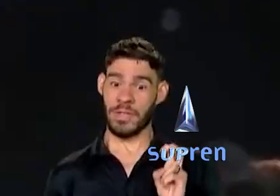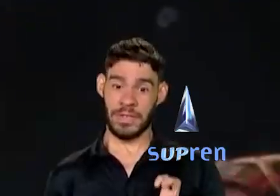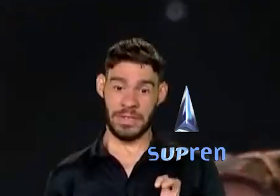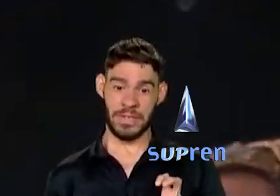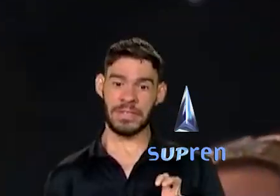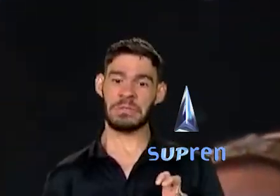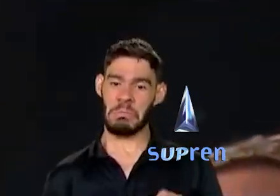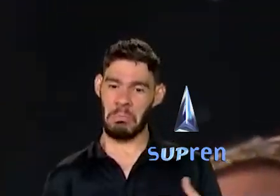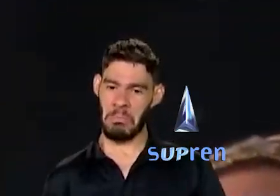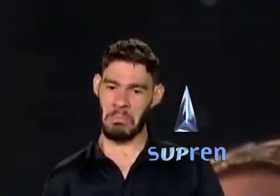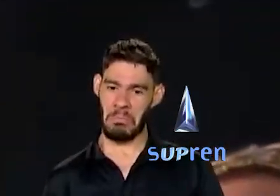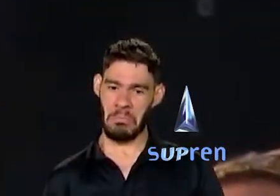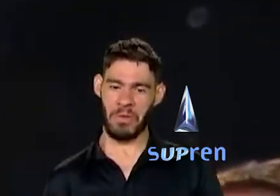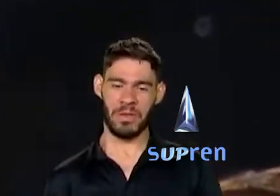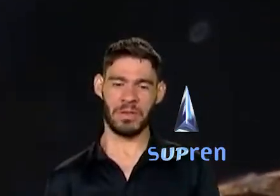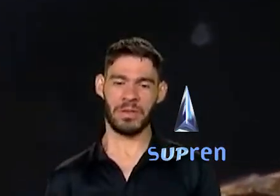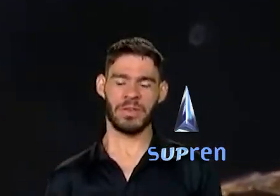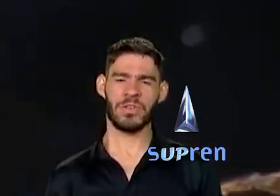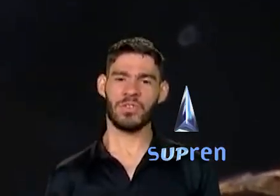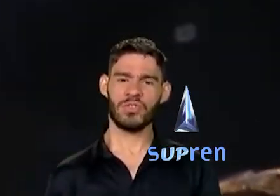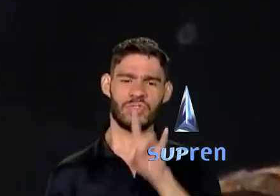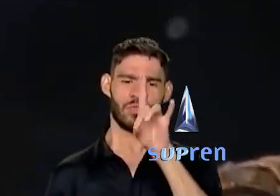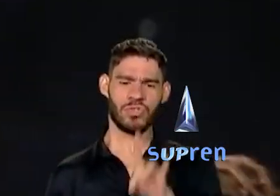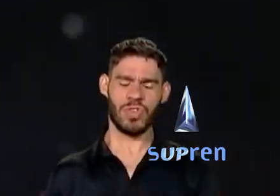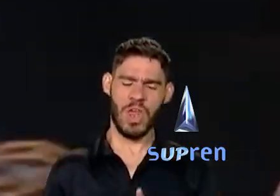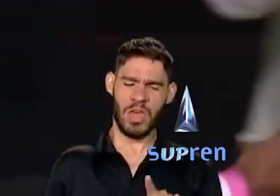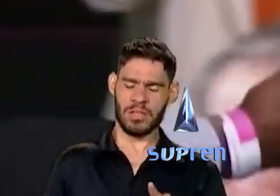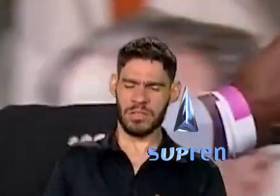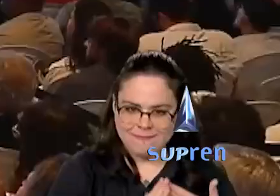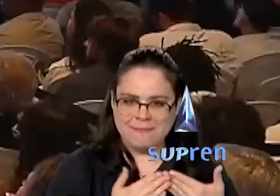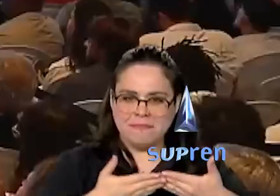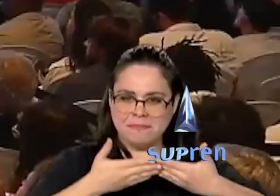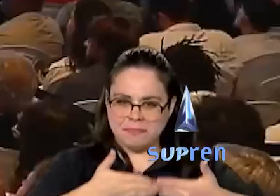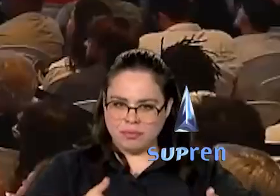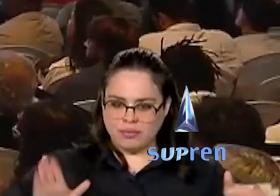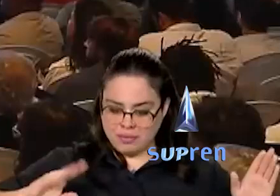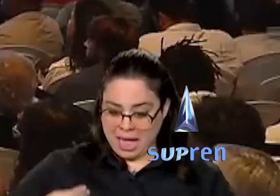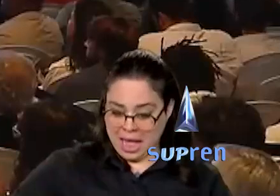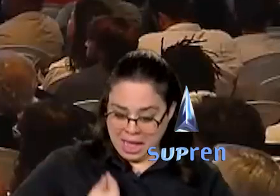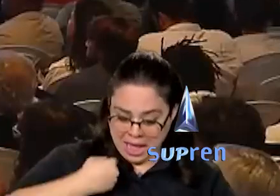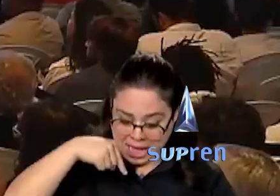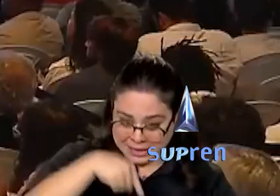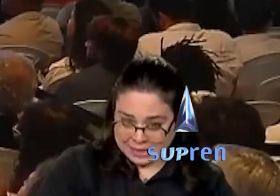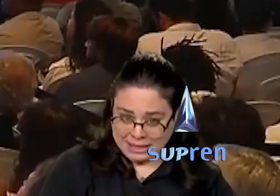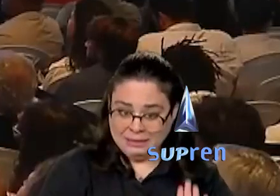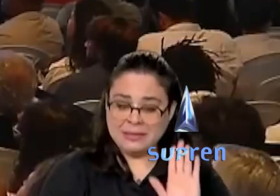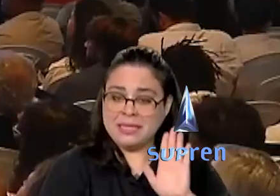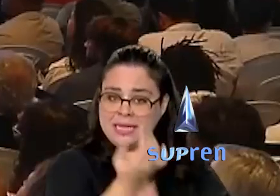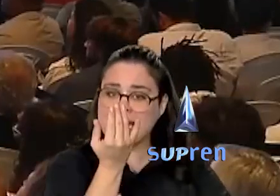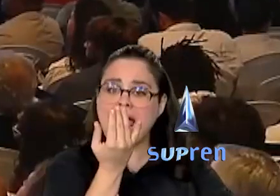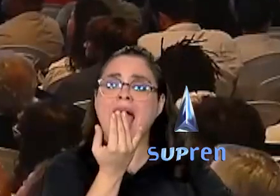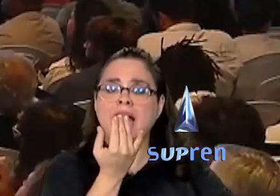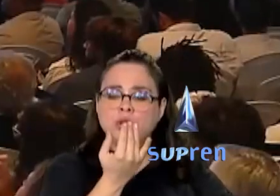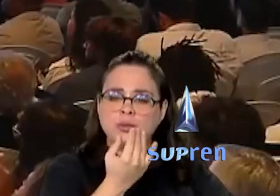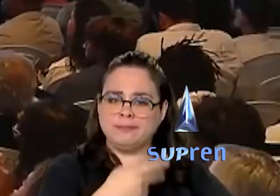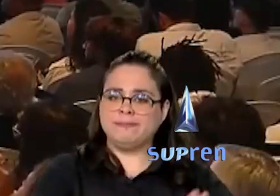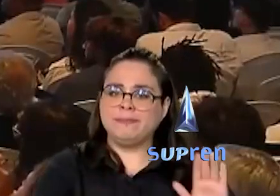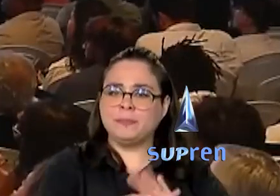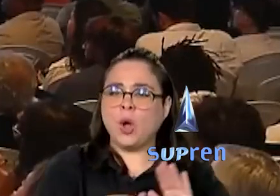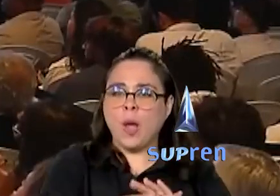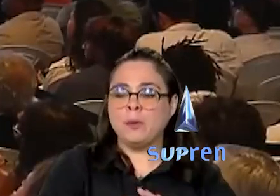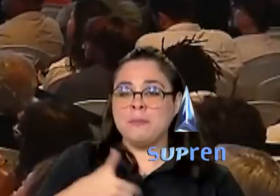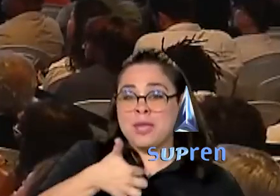projetos mais ambiciosos para a área no país que é a expansão E modernização do